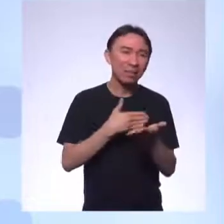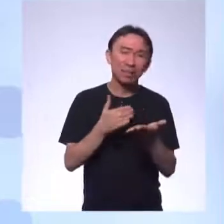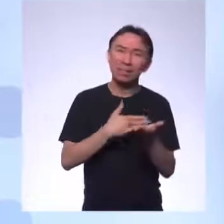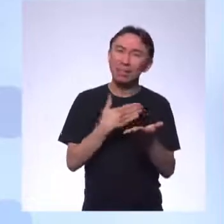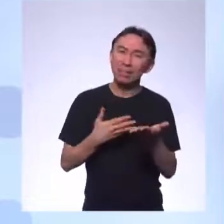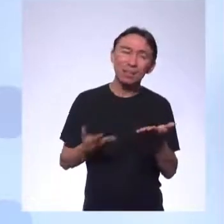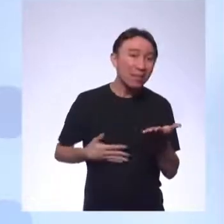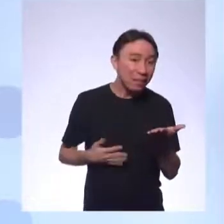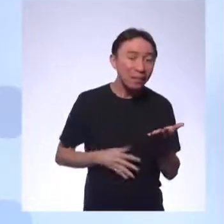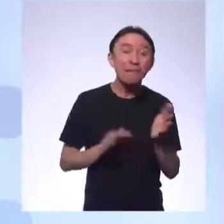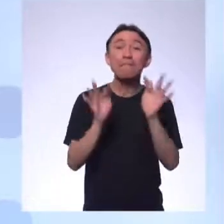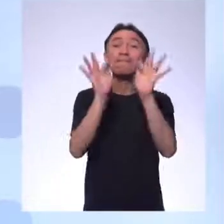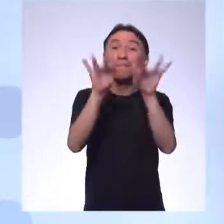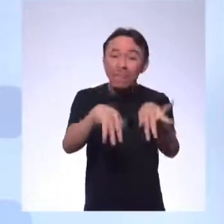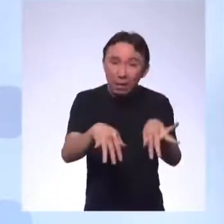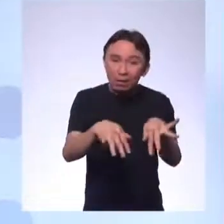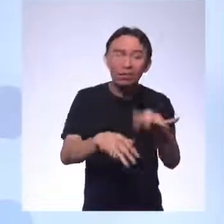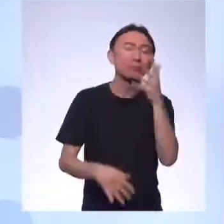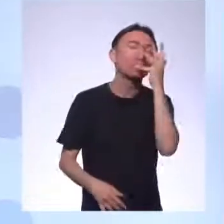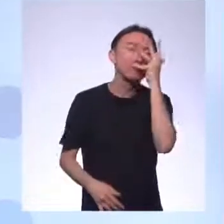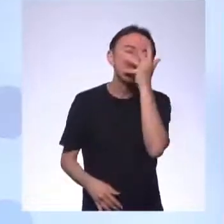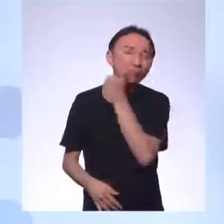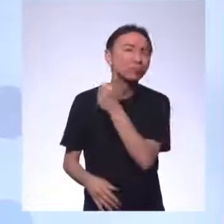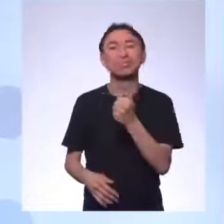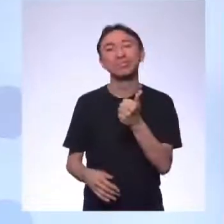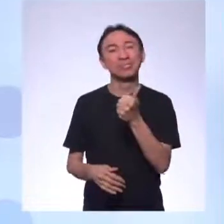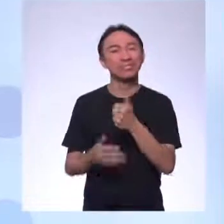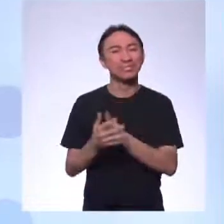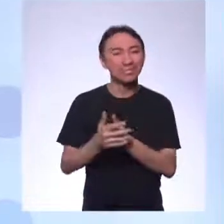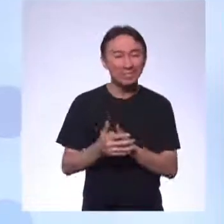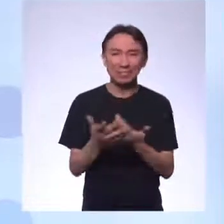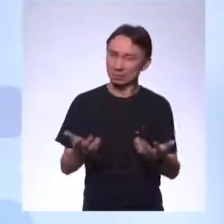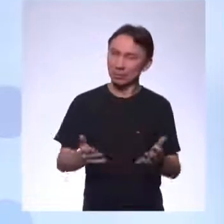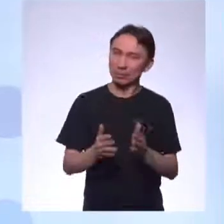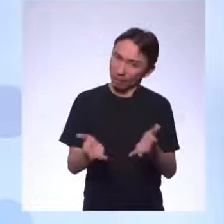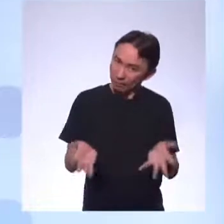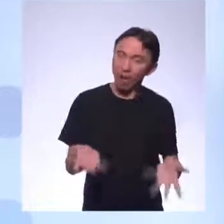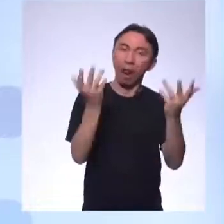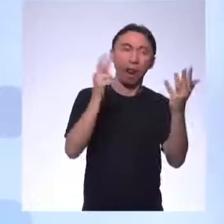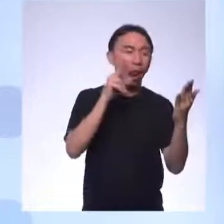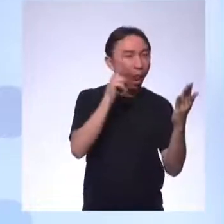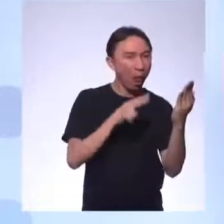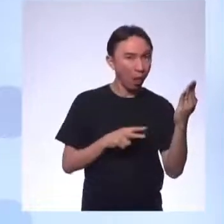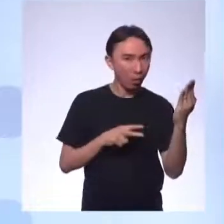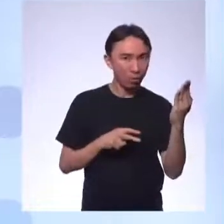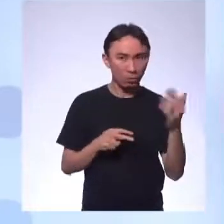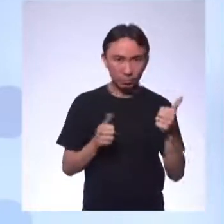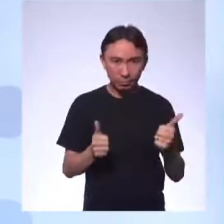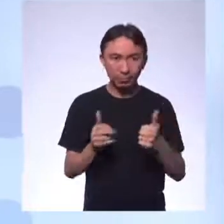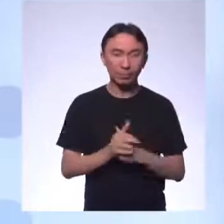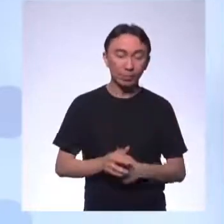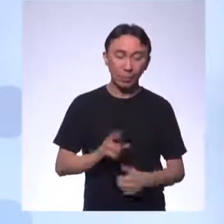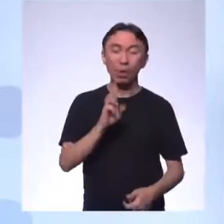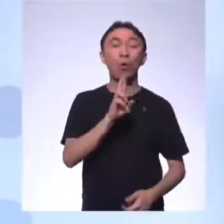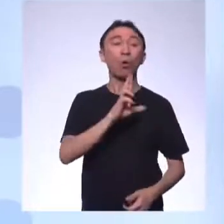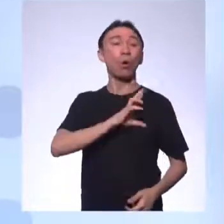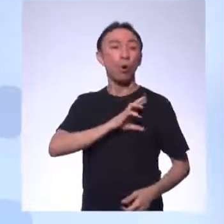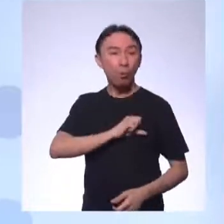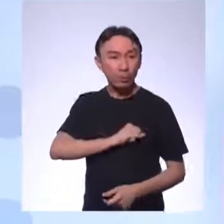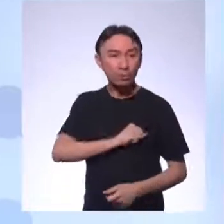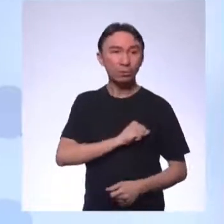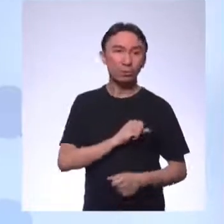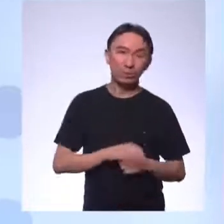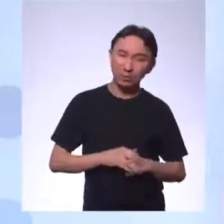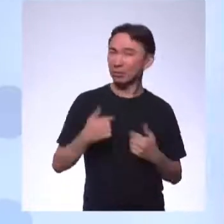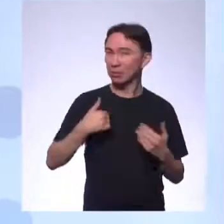muito bonito, lindo, pra frente, maravilhoso. Leiam, bacana, certo? Romantismo não é a minha